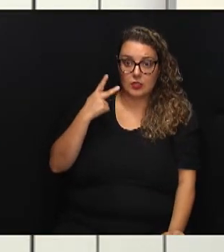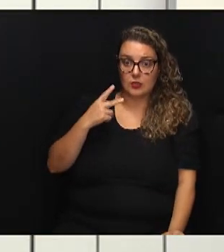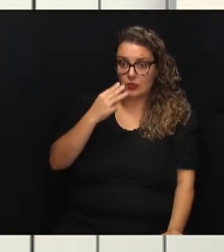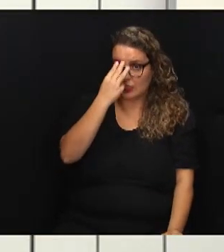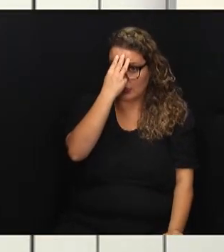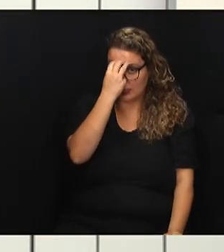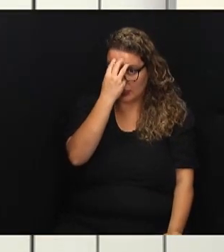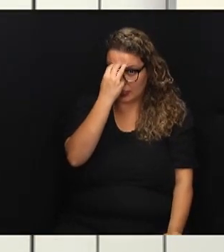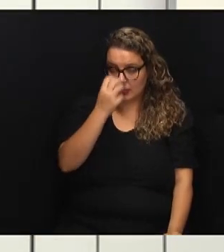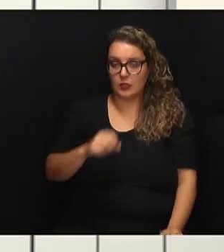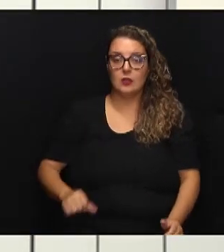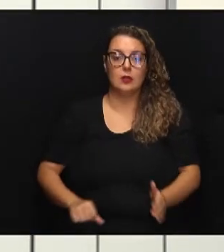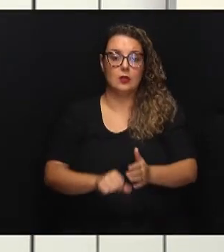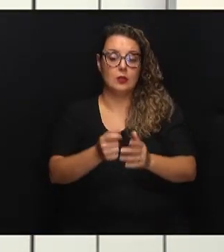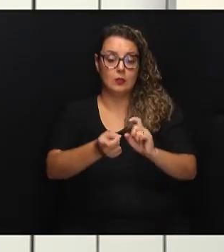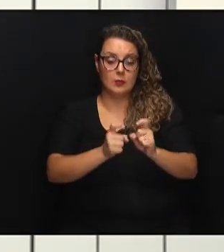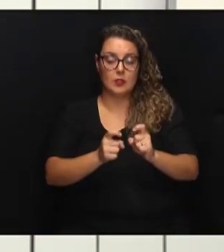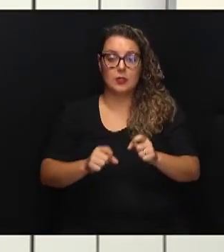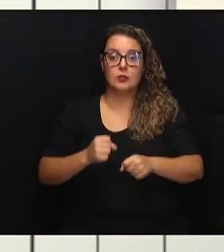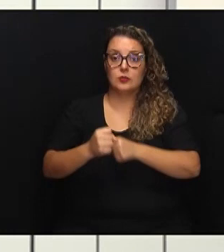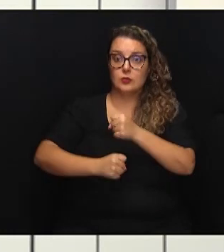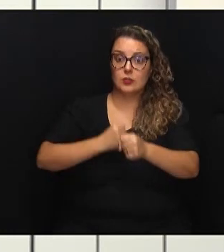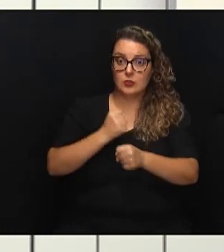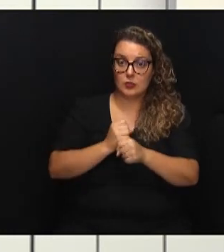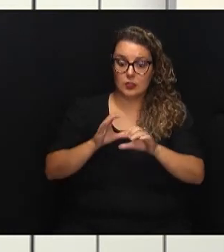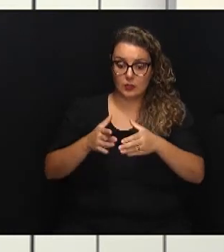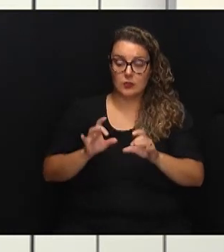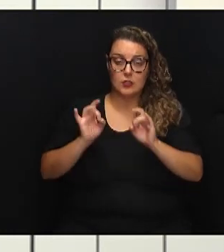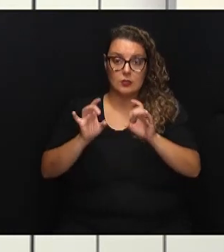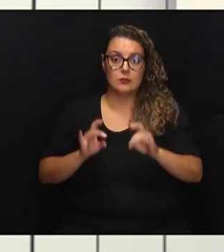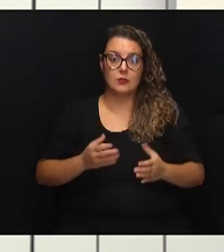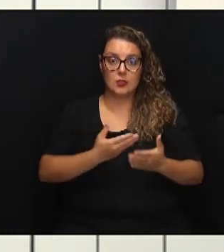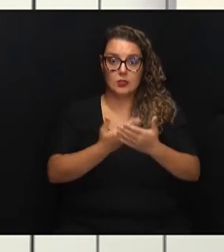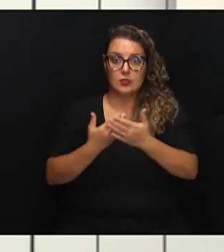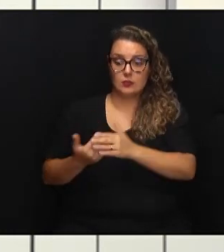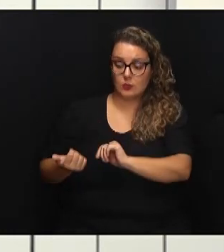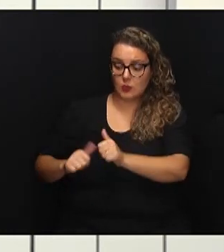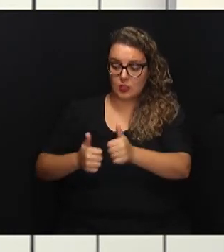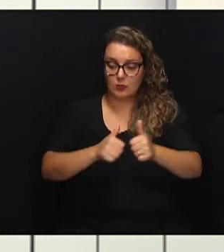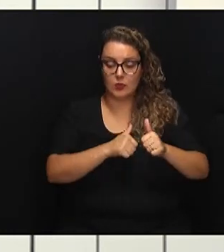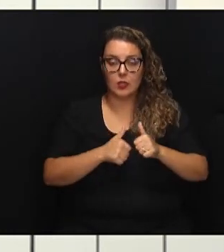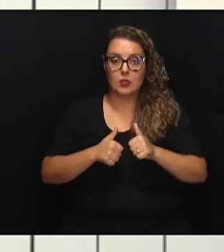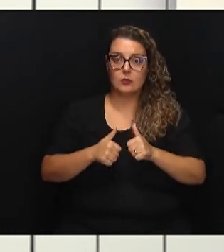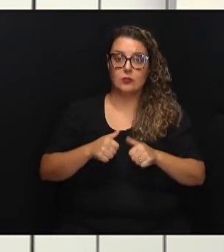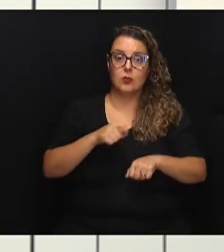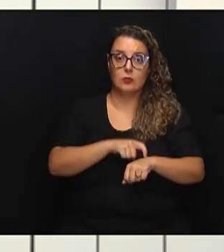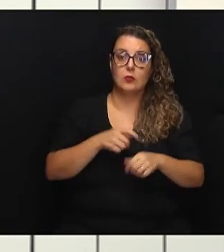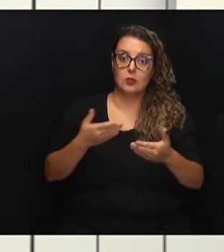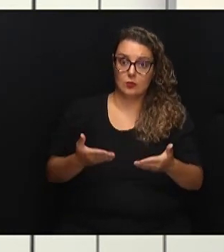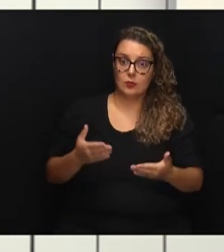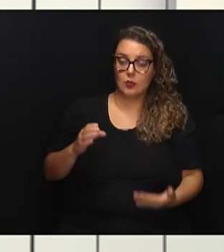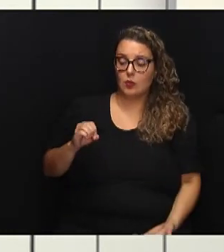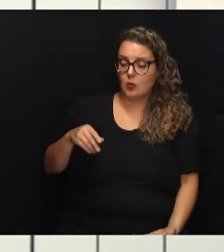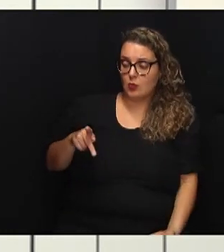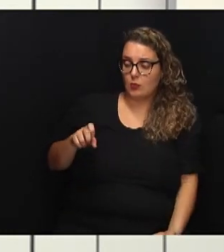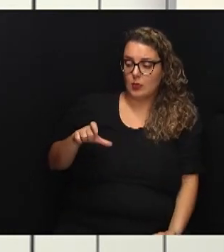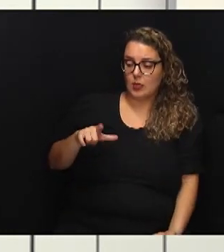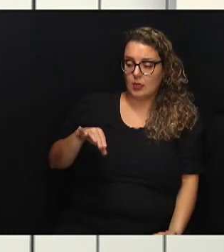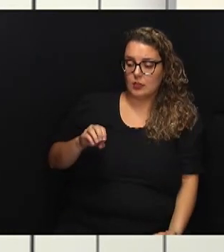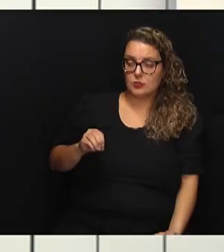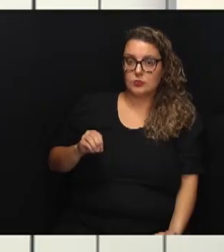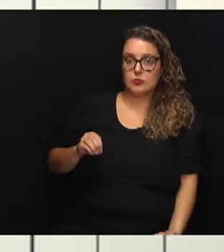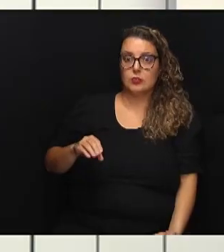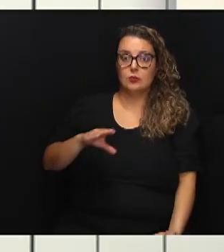Romão, a primeira reunião do ano da Comissão Especial de Estudos para avaliar a situação do Complexo Municipal de Salas